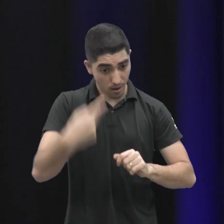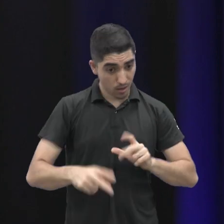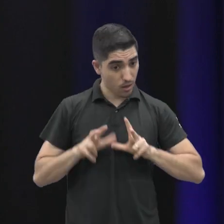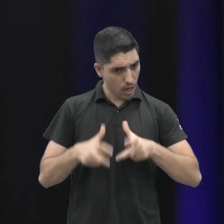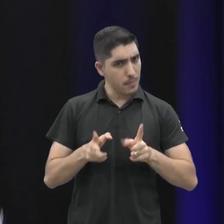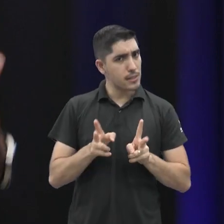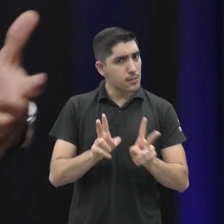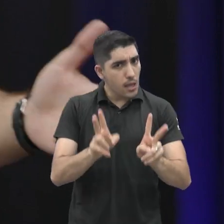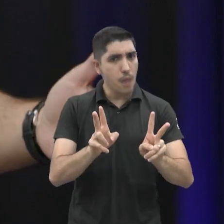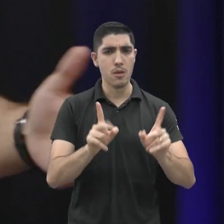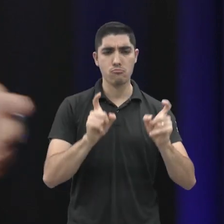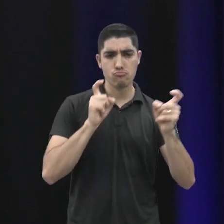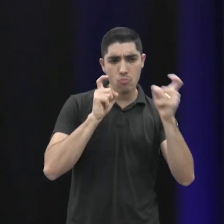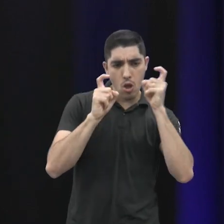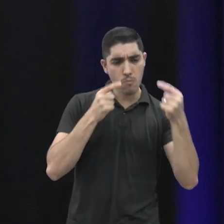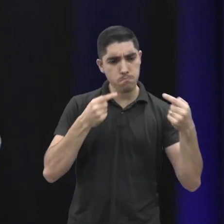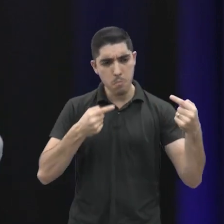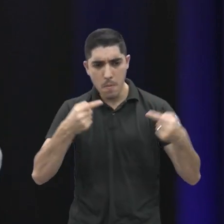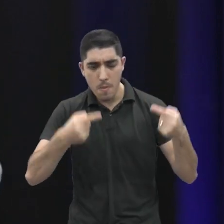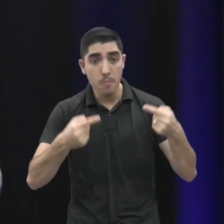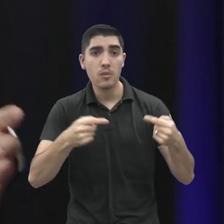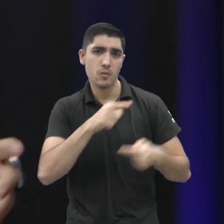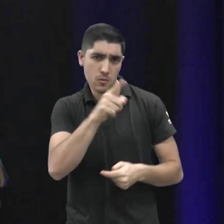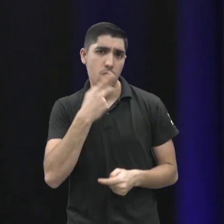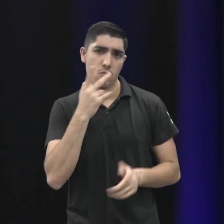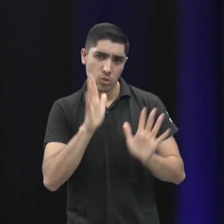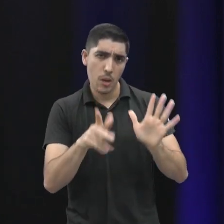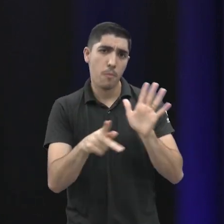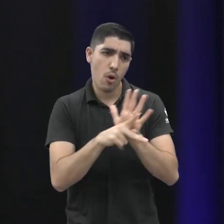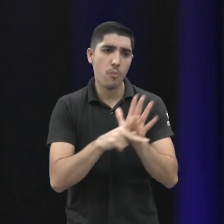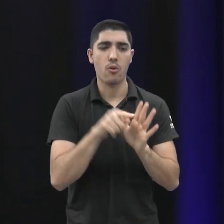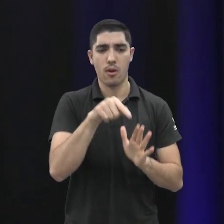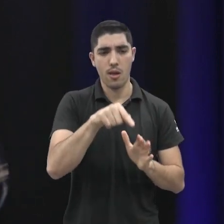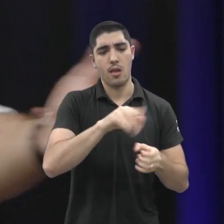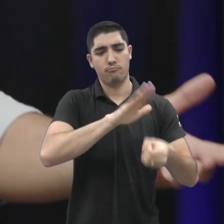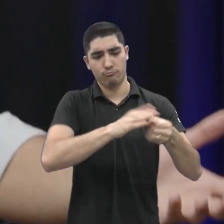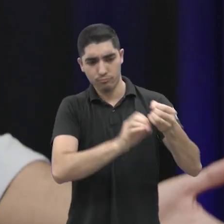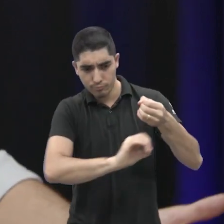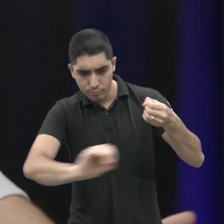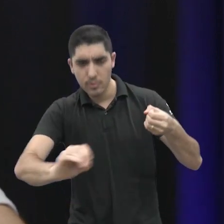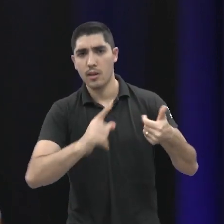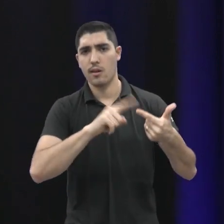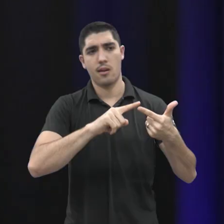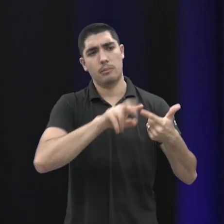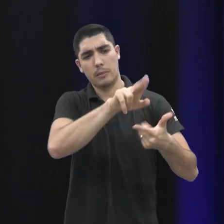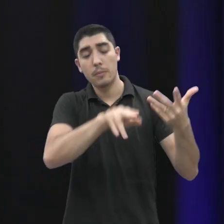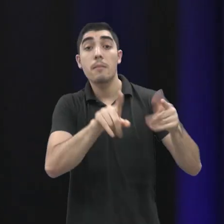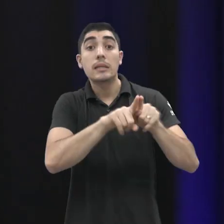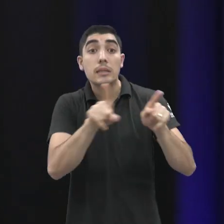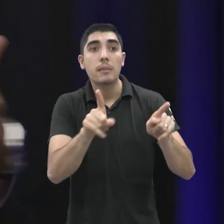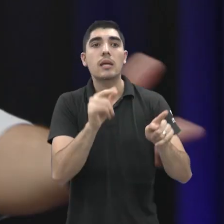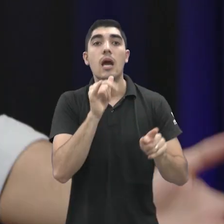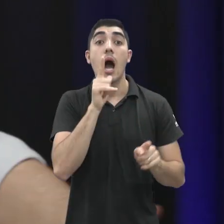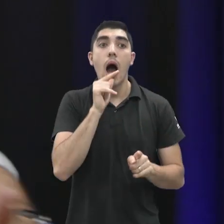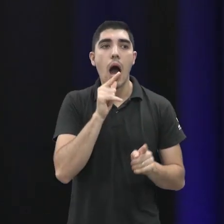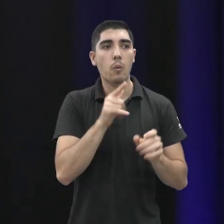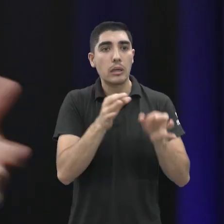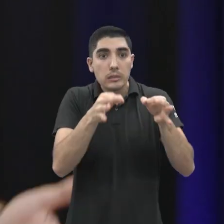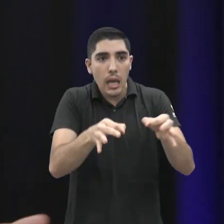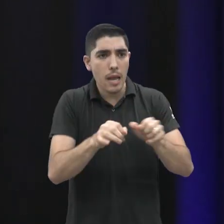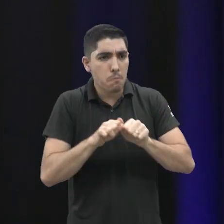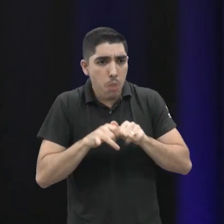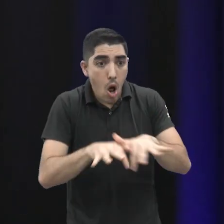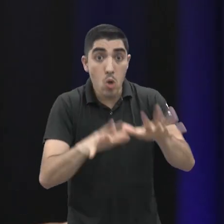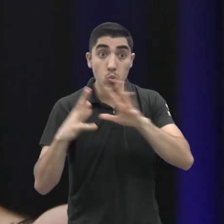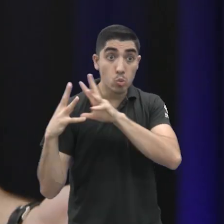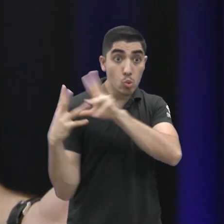aqui na Câmara. Acredito que vocês devem ter falado aí do processo não só de saneamento, mas de acesso, né? Sim. Distribuição dos serviços de água e